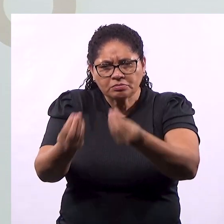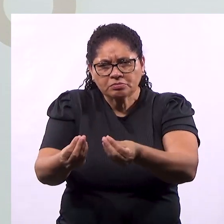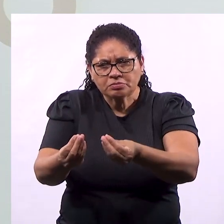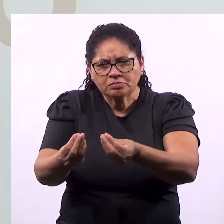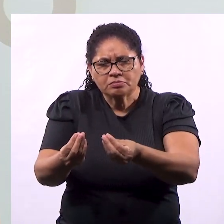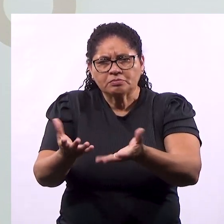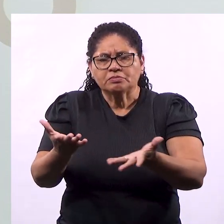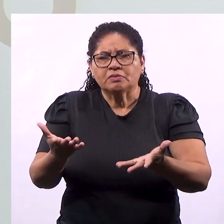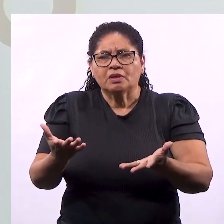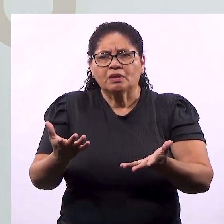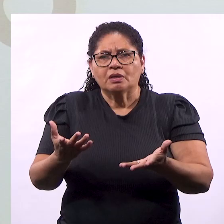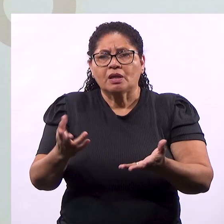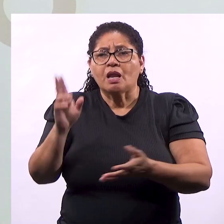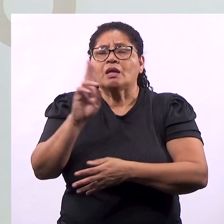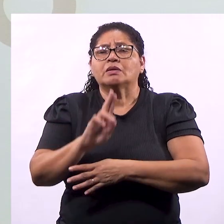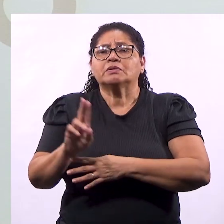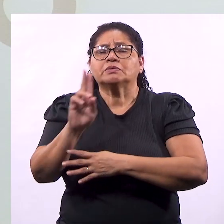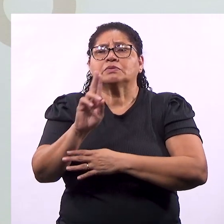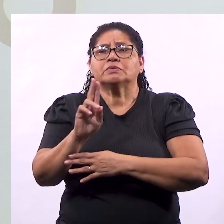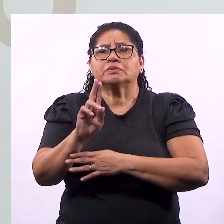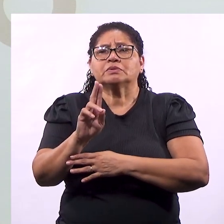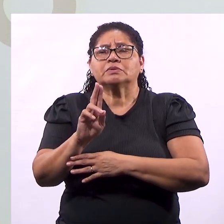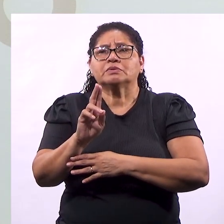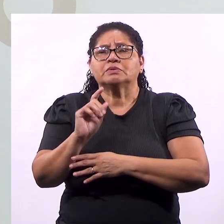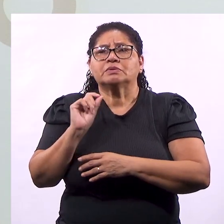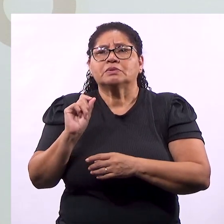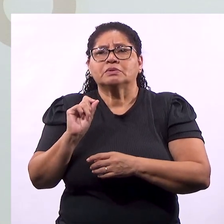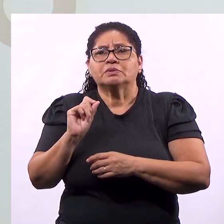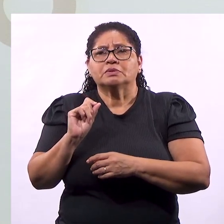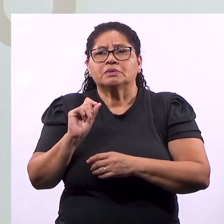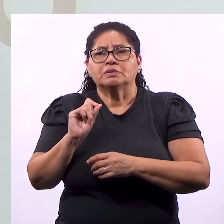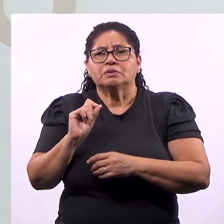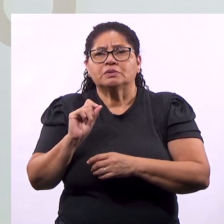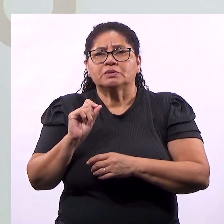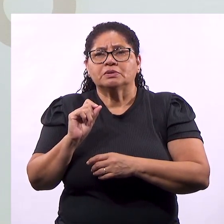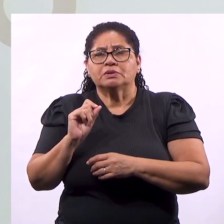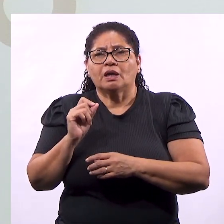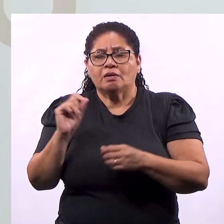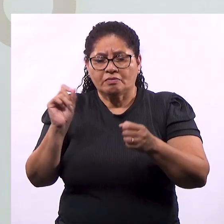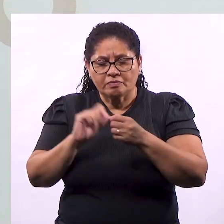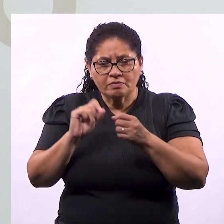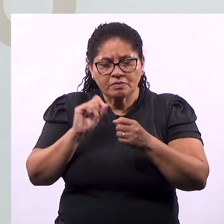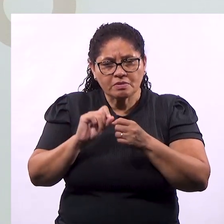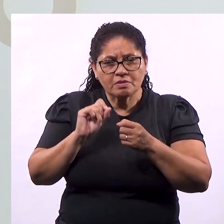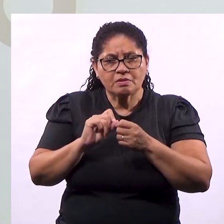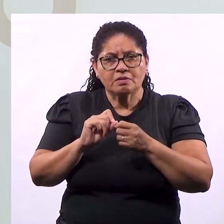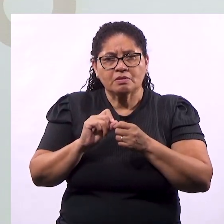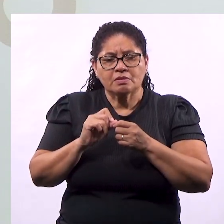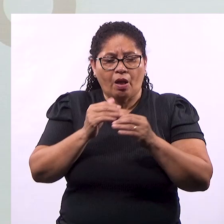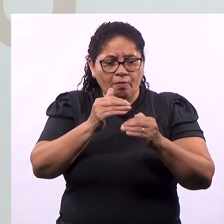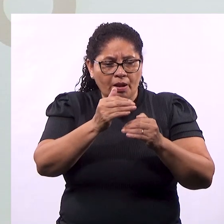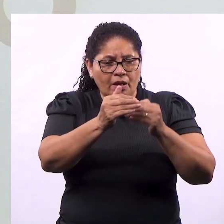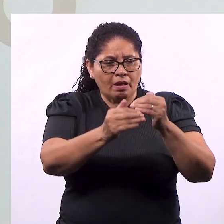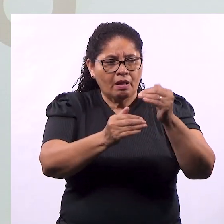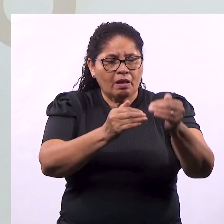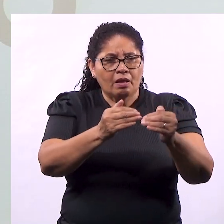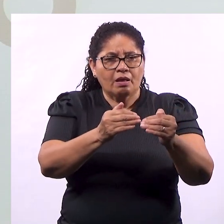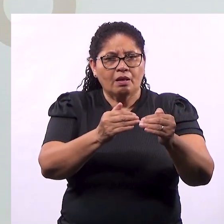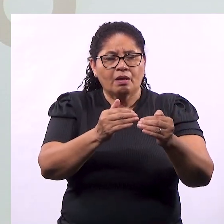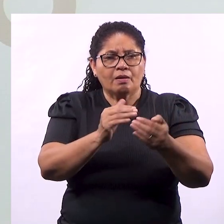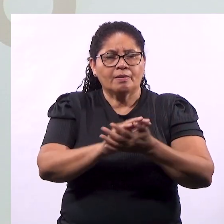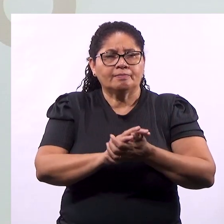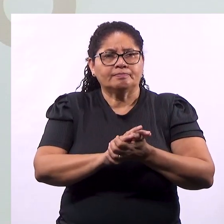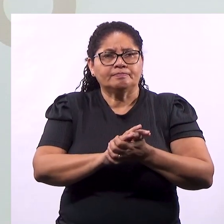é geralmente ela é usada mais para a para gerir o processo